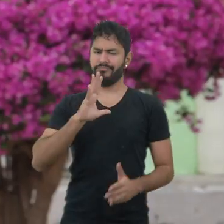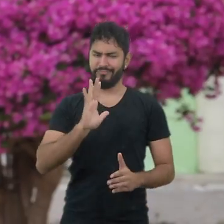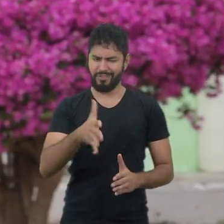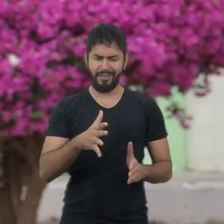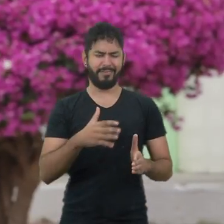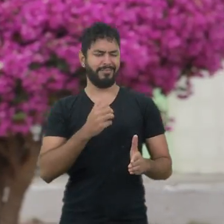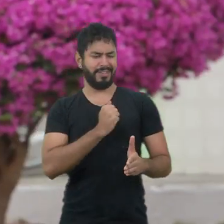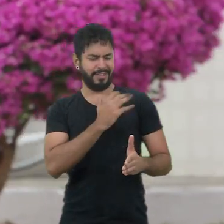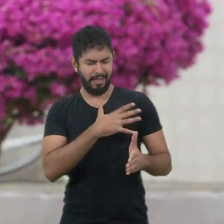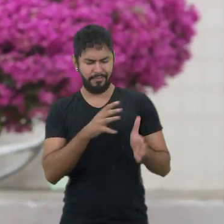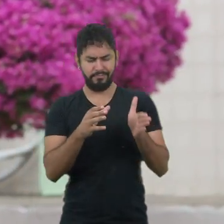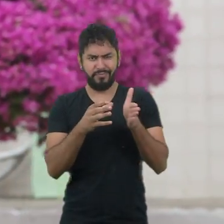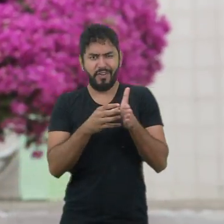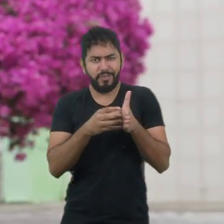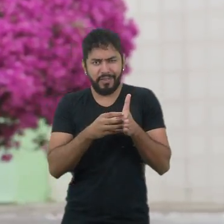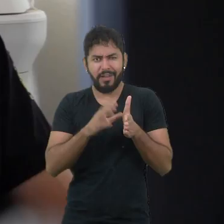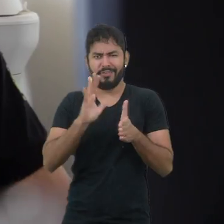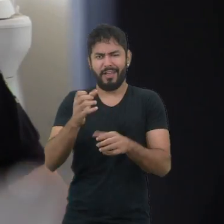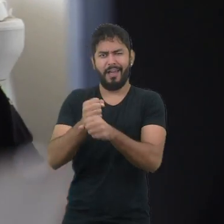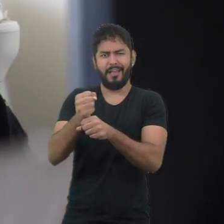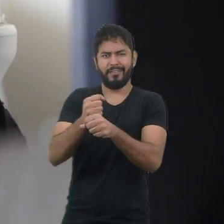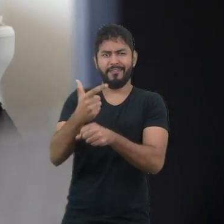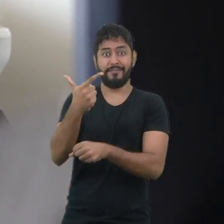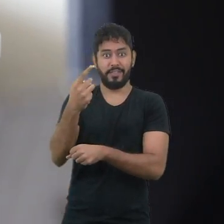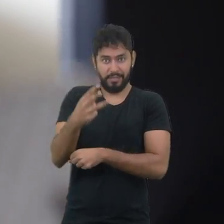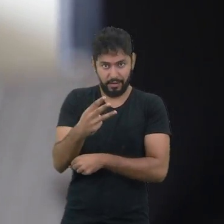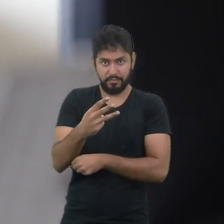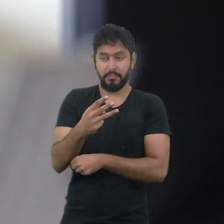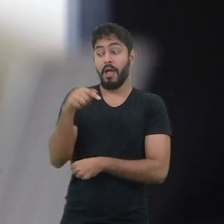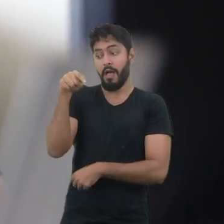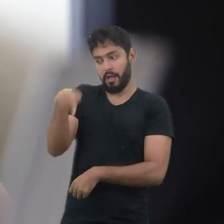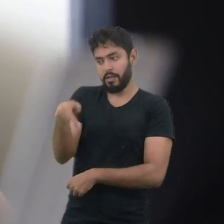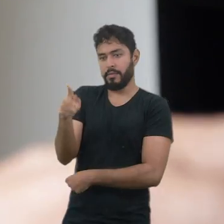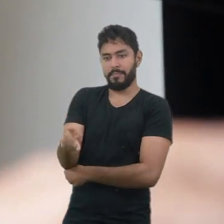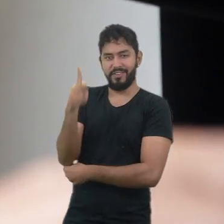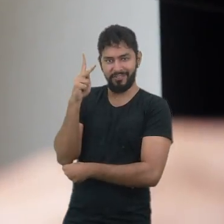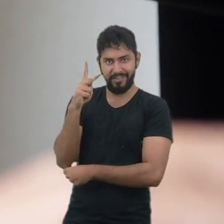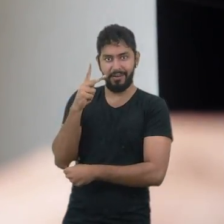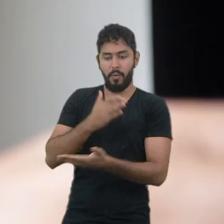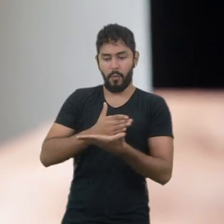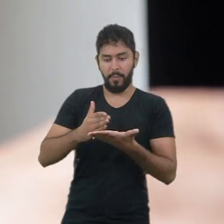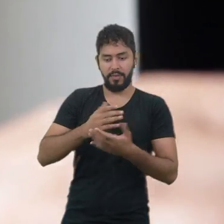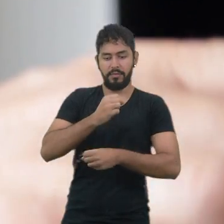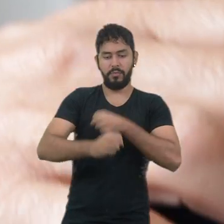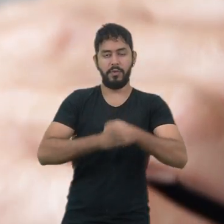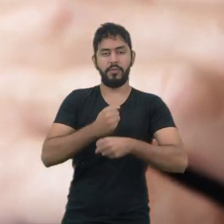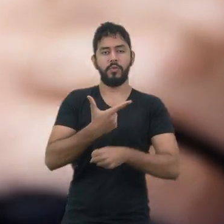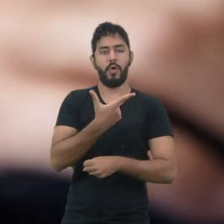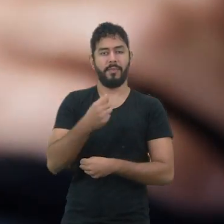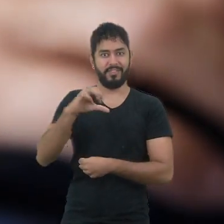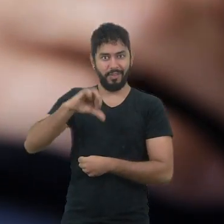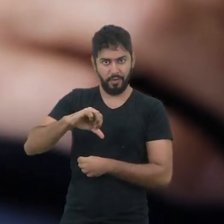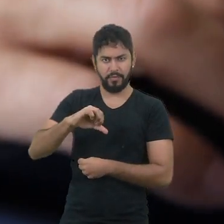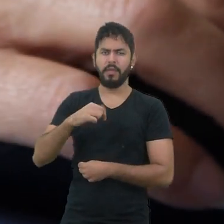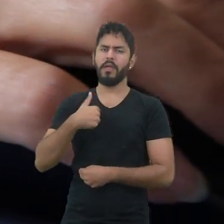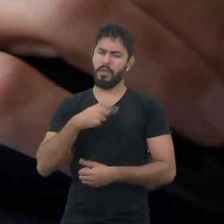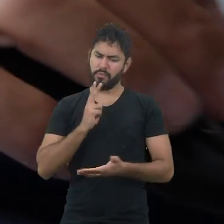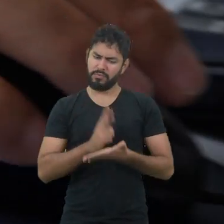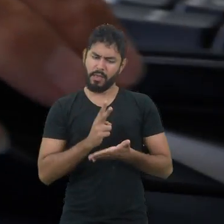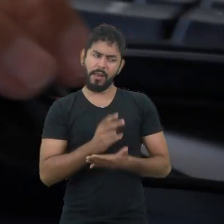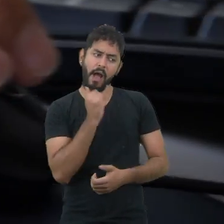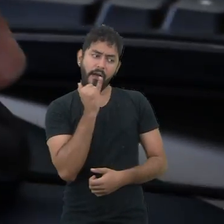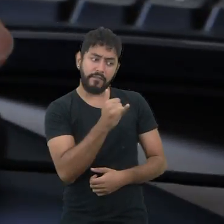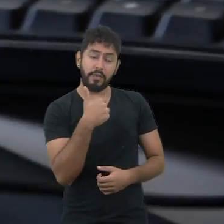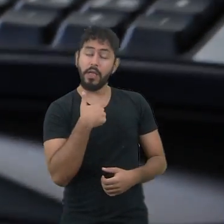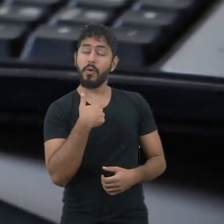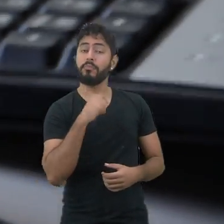um pouco mais de 23 anos, aqui em Pesqueira desde 2009. E muita gente se espantava quando